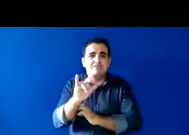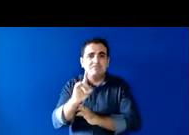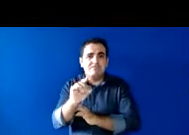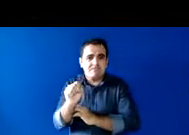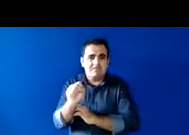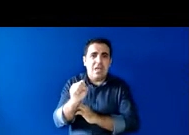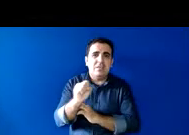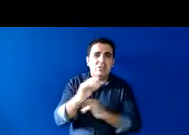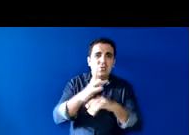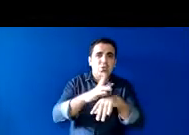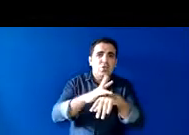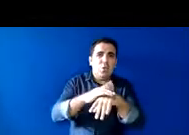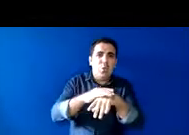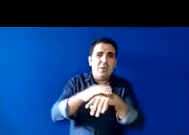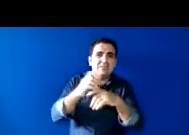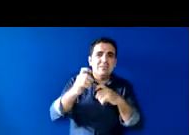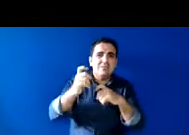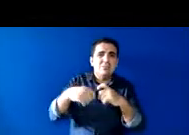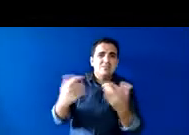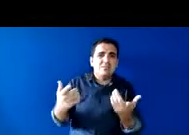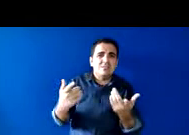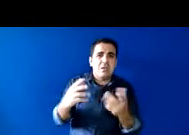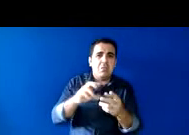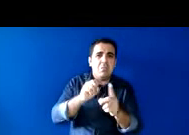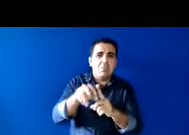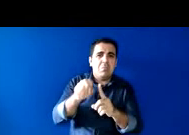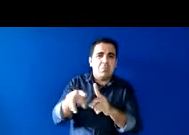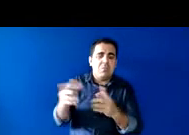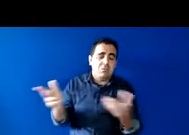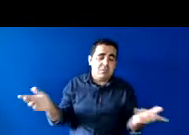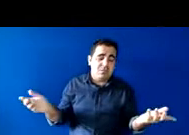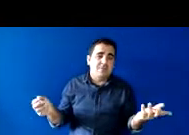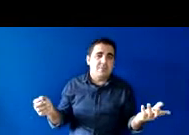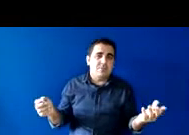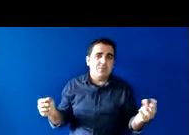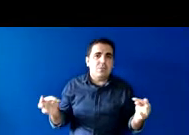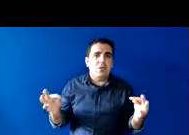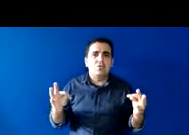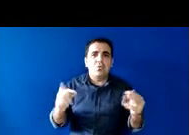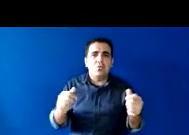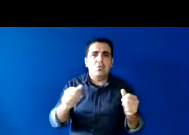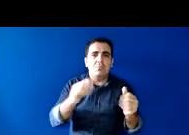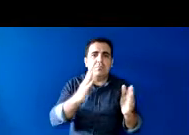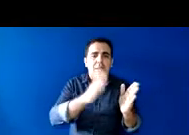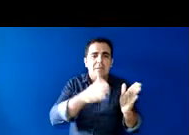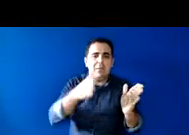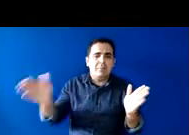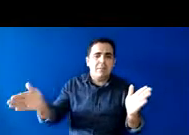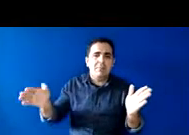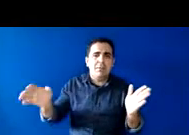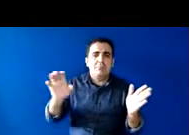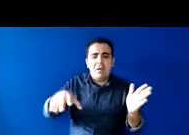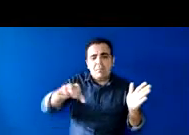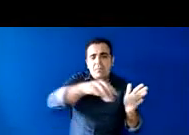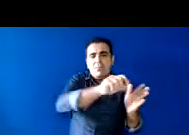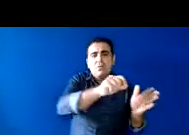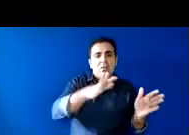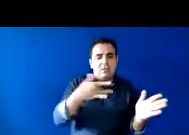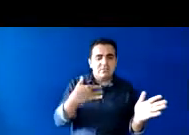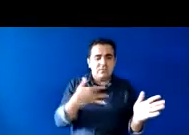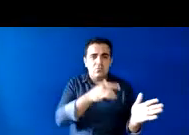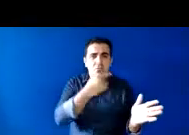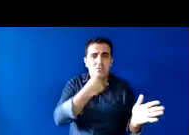Isso diz respeito a todo esse escopo, né, da saúde das mulheres e dos homens, mas aqui, especificamente,